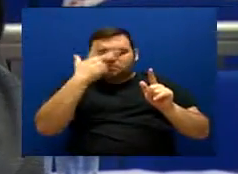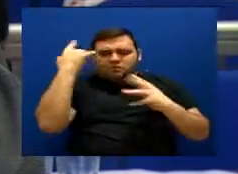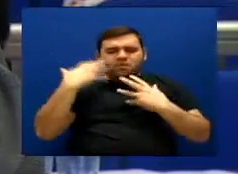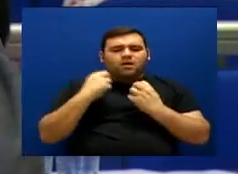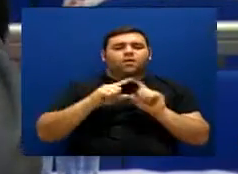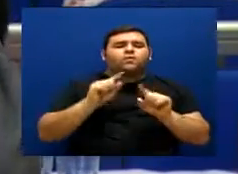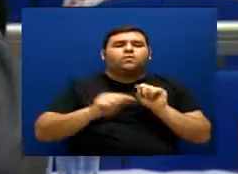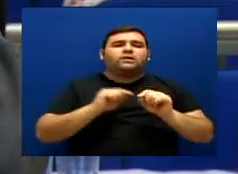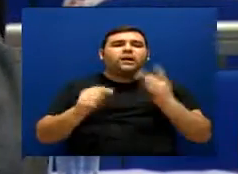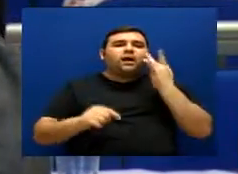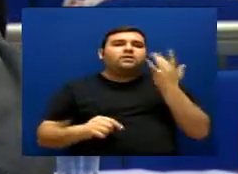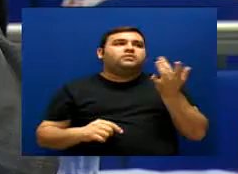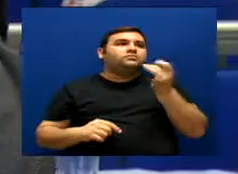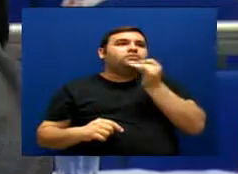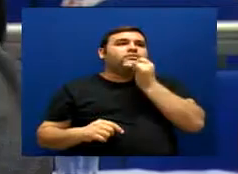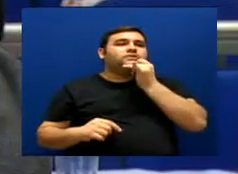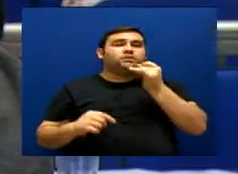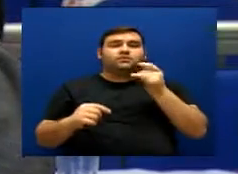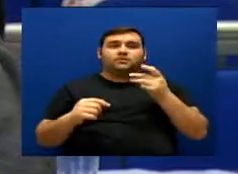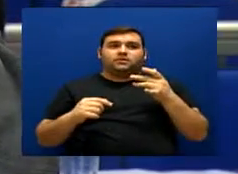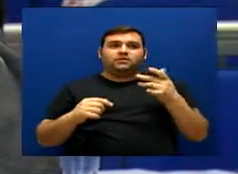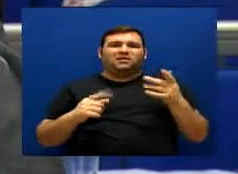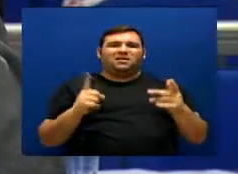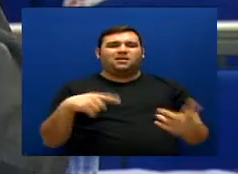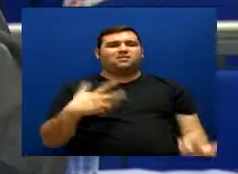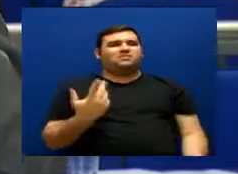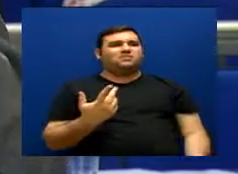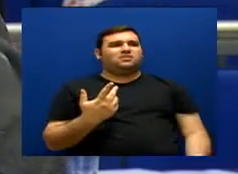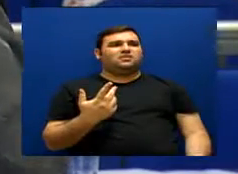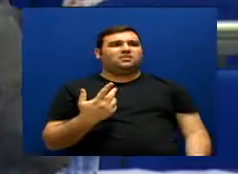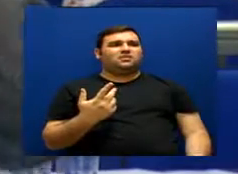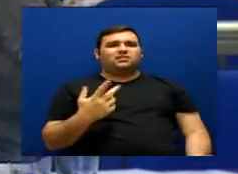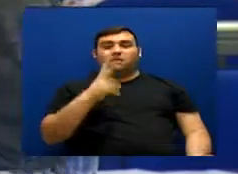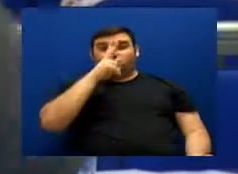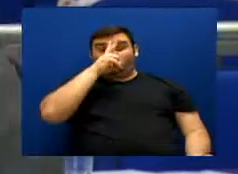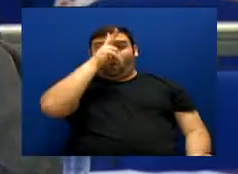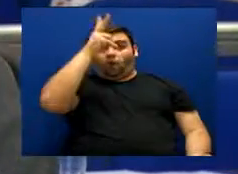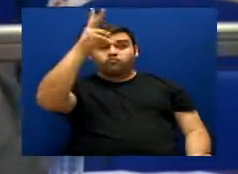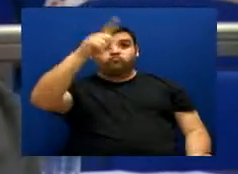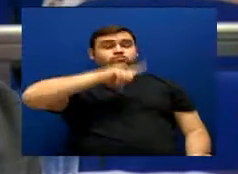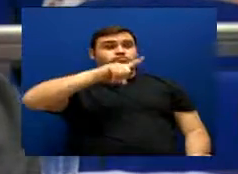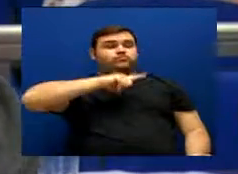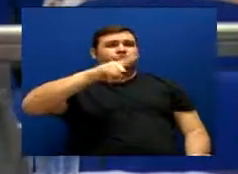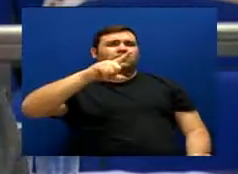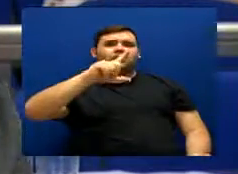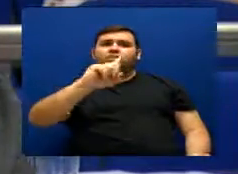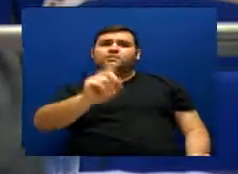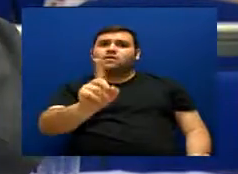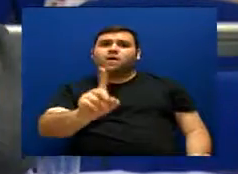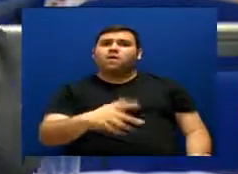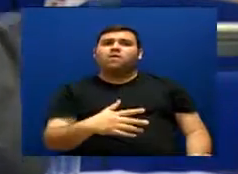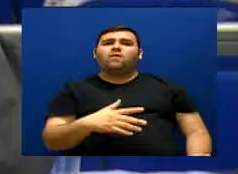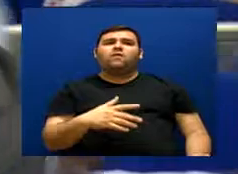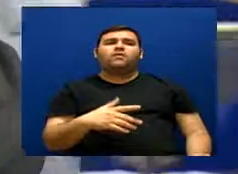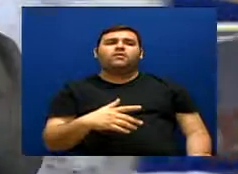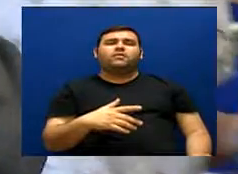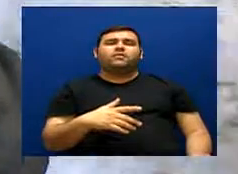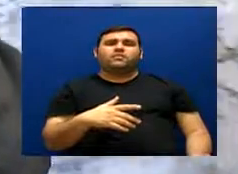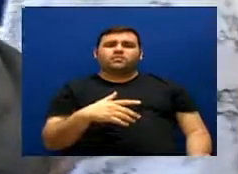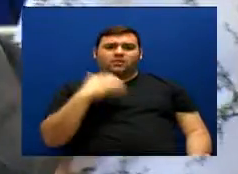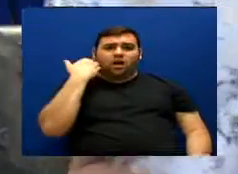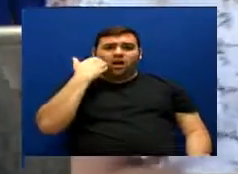a pessoa acha que assédio sexual é algo, é só coisas graves, muito... Não, não. Abuso,